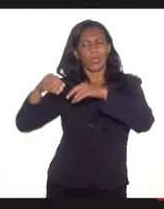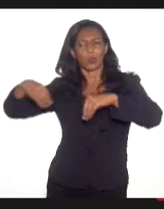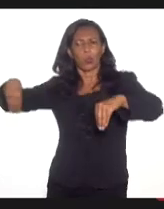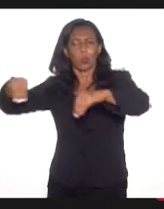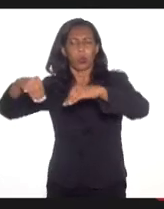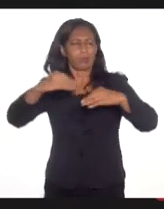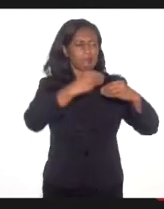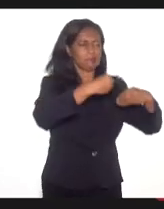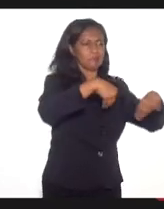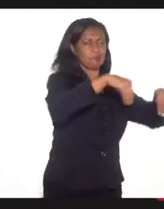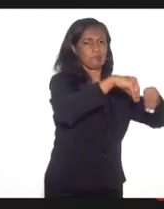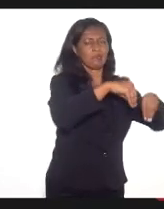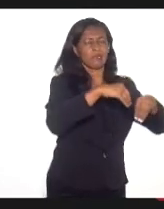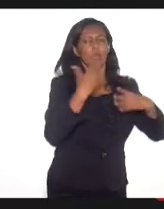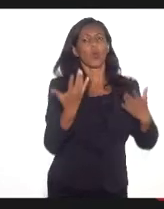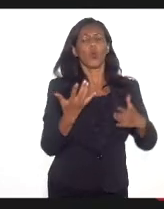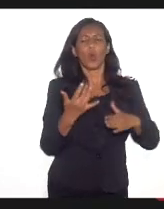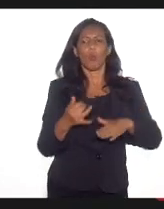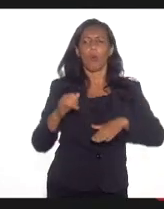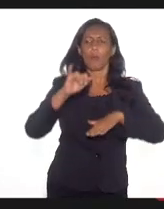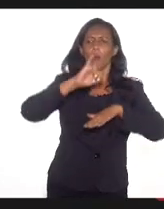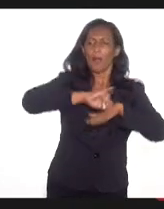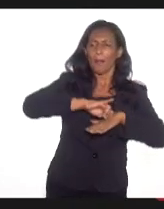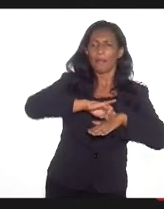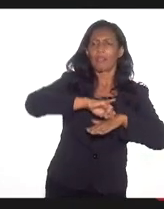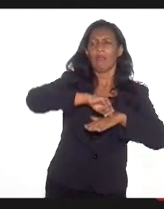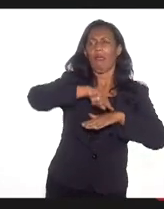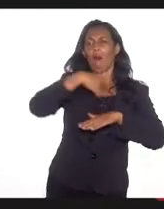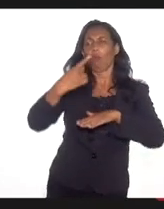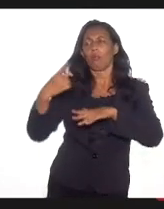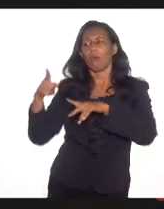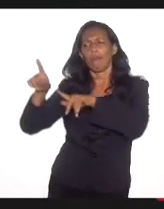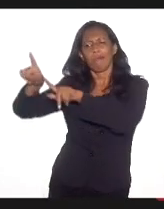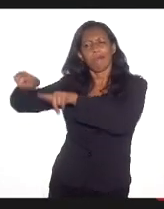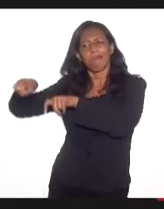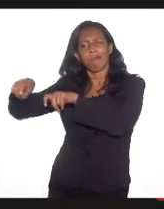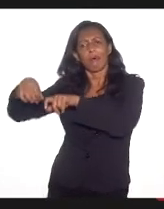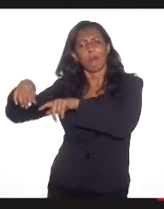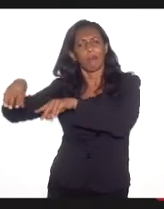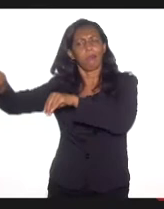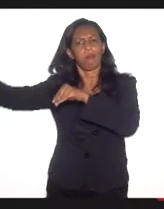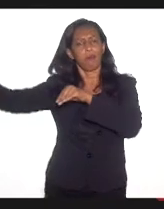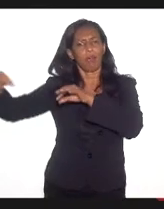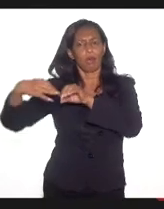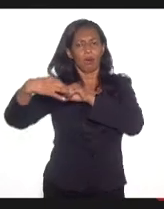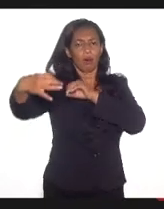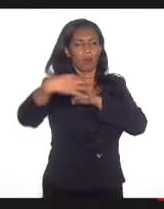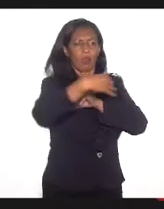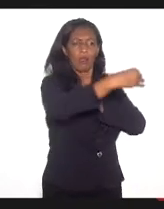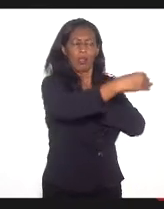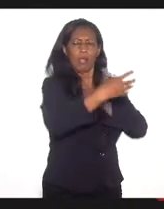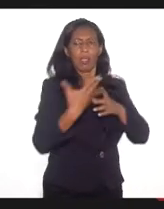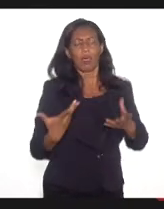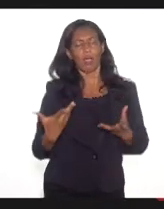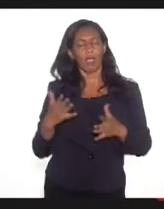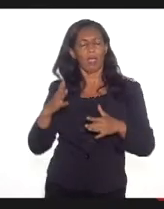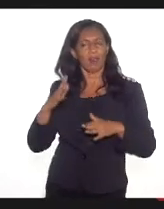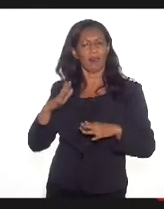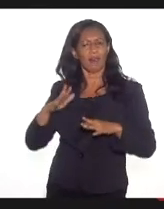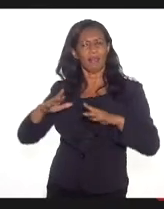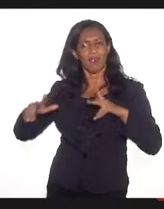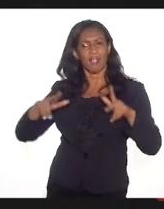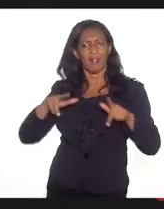do Rio de Janeiro na região metropolitana enfim quer dizer porque eu acho que é muito mais centro periferia do que